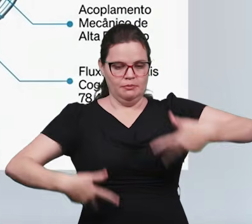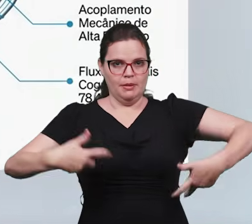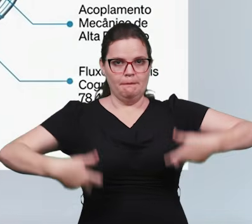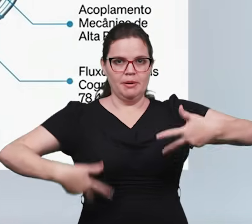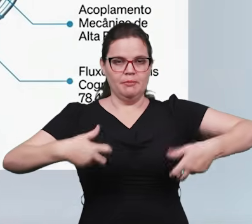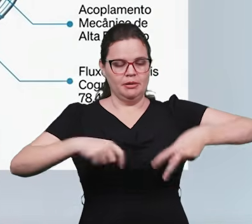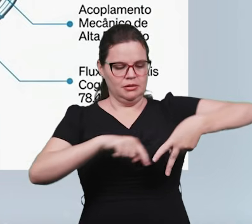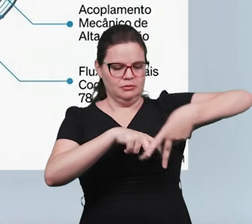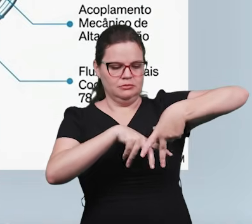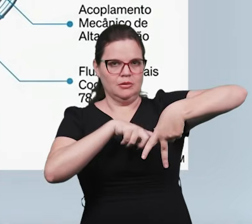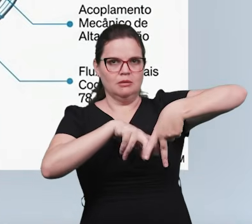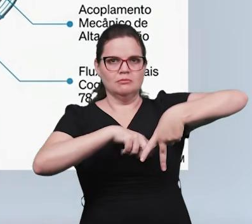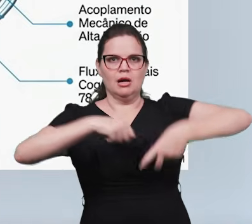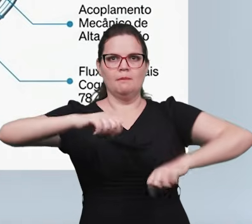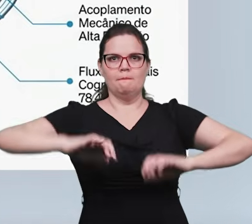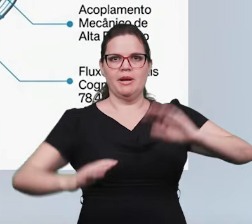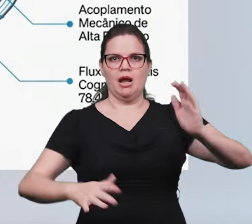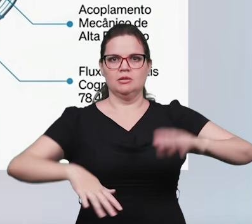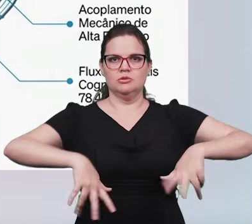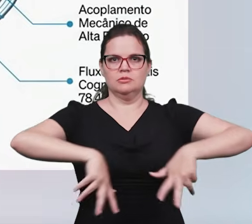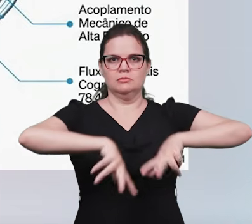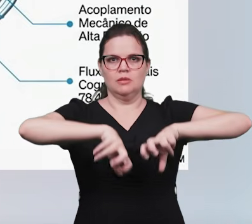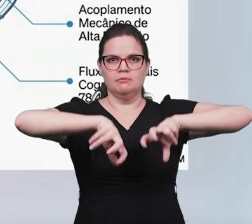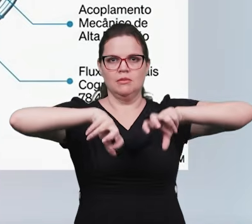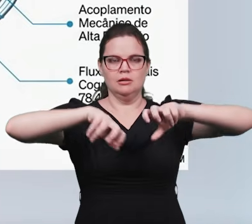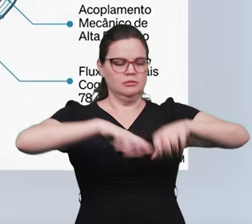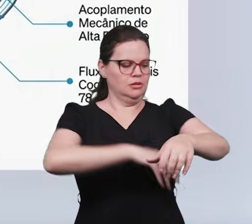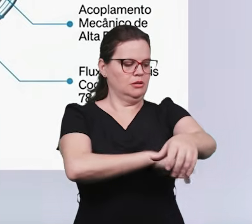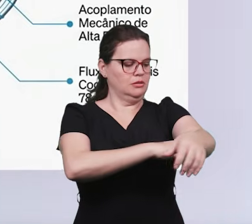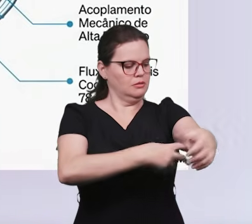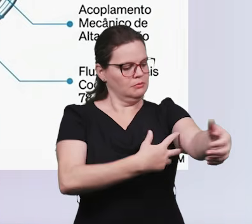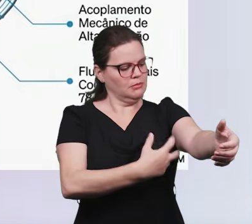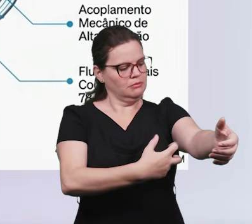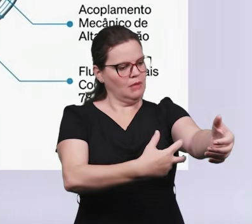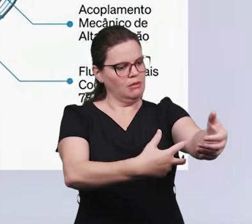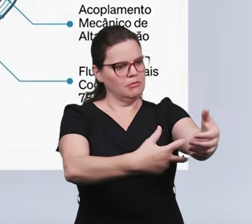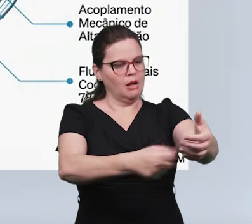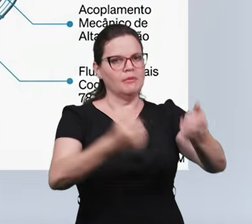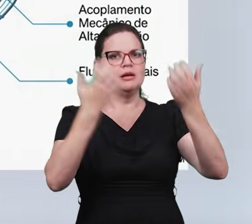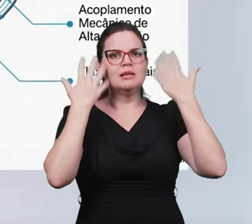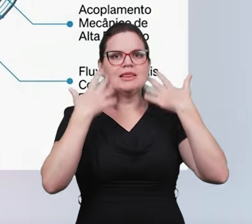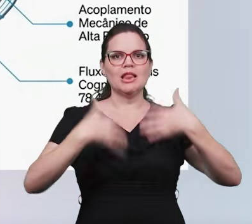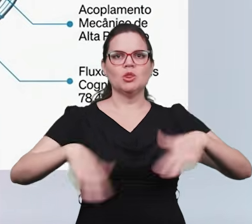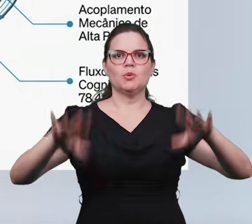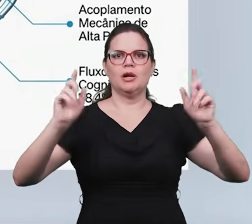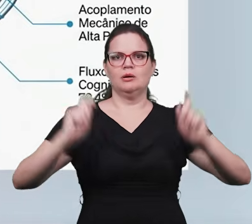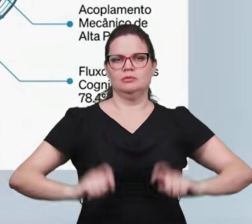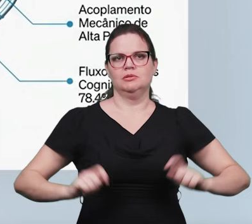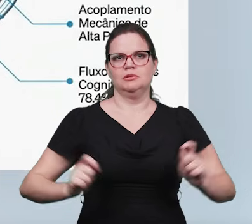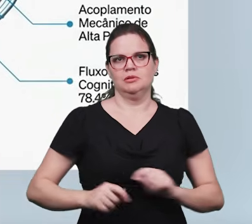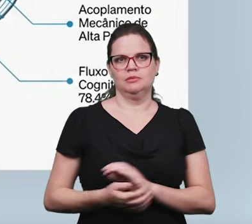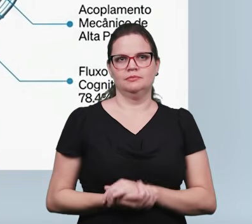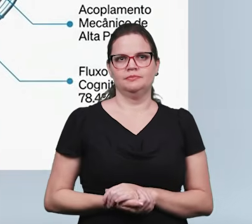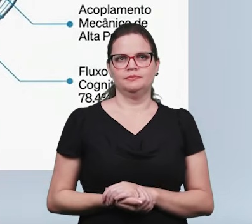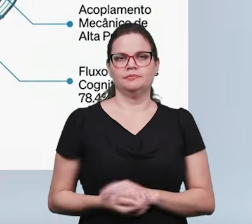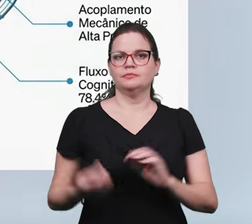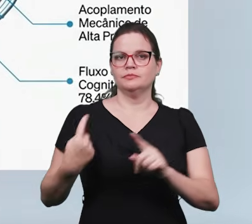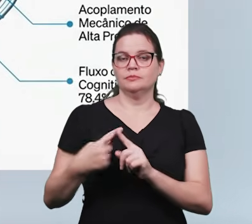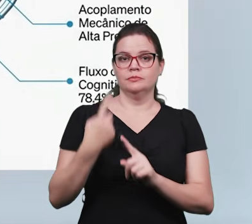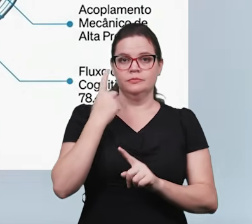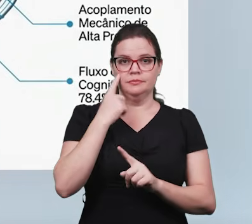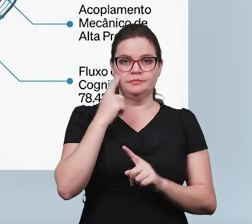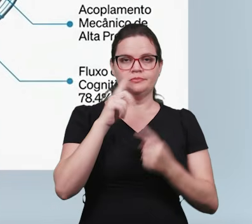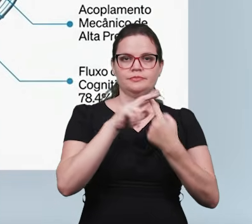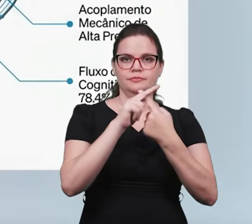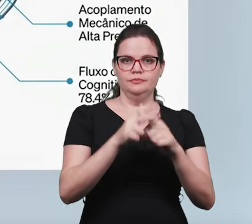o movimento do braço natural e ele conseguir reproduzir isso, né? Isso a gente já consegue com mais facilidade. Então vai juntando a parte